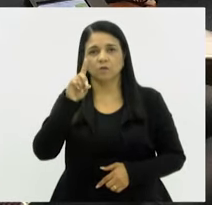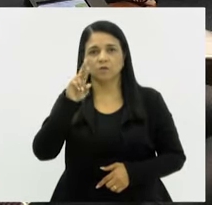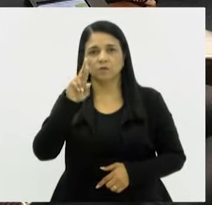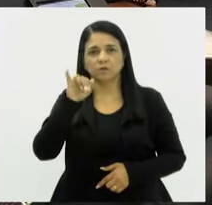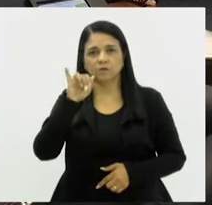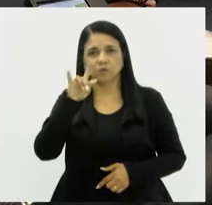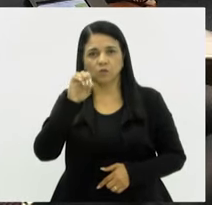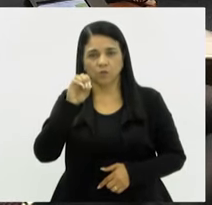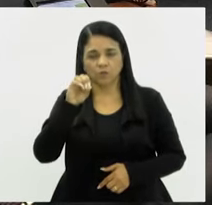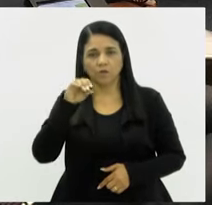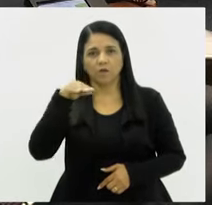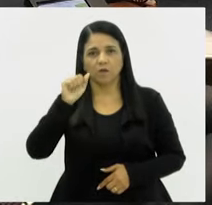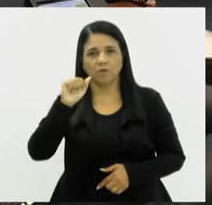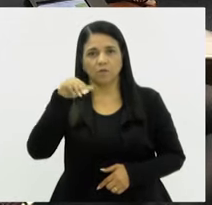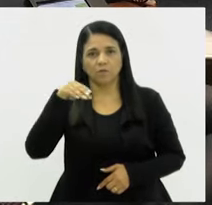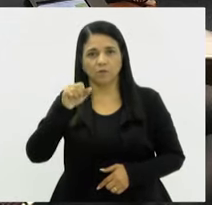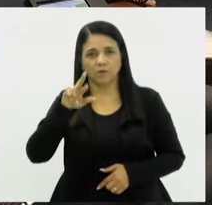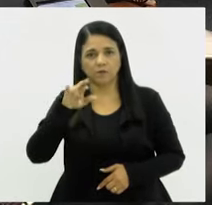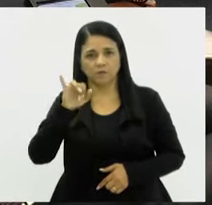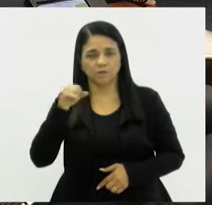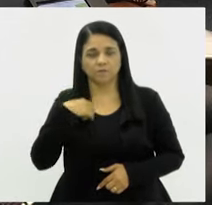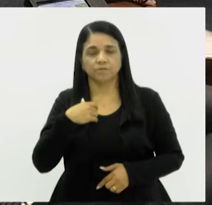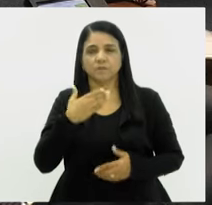Concedido pela ordem, deputado Rodrigo Amorim.